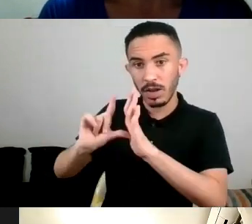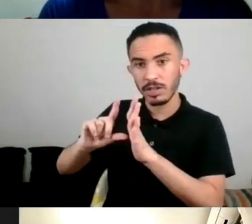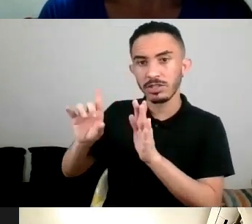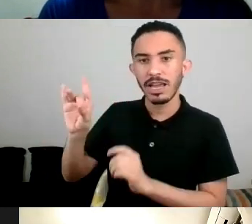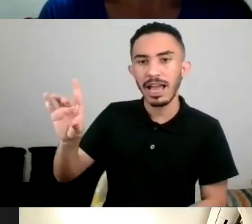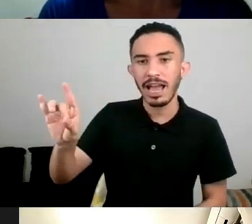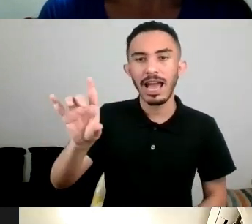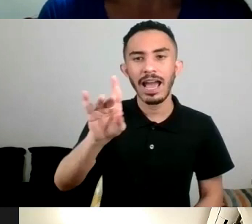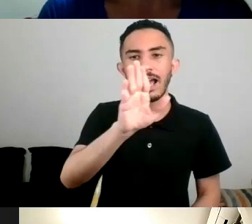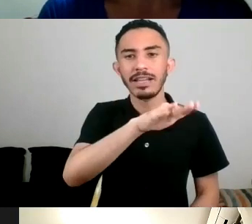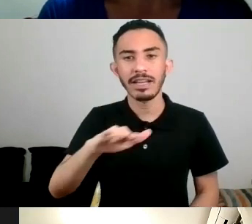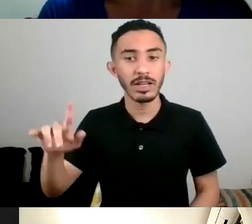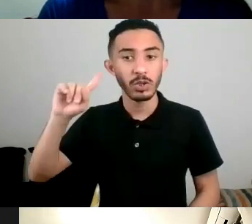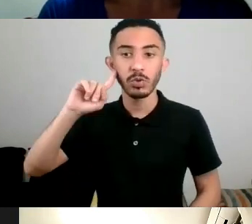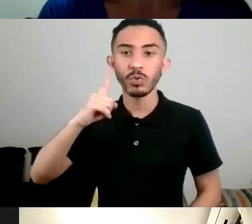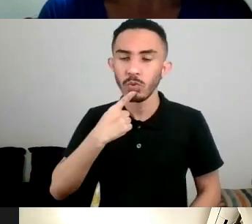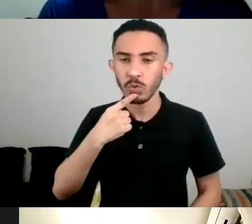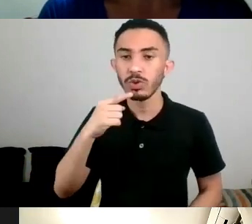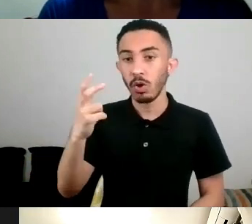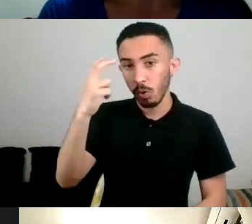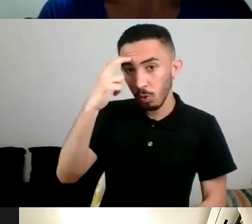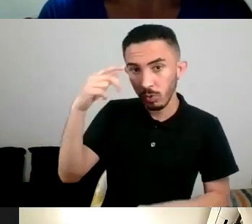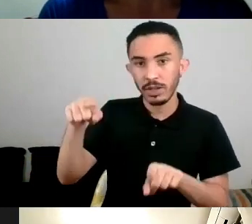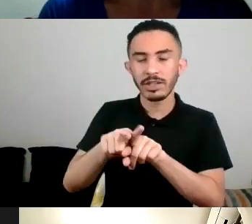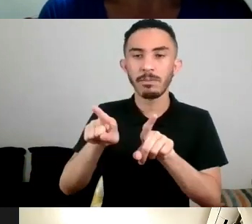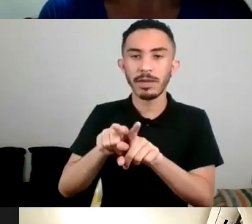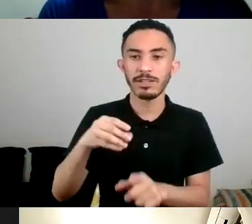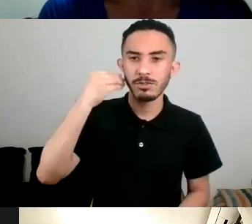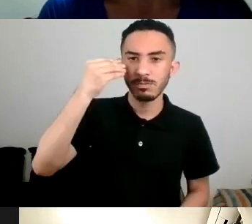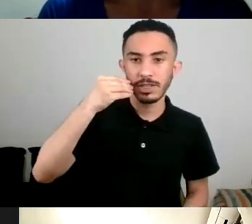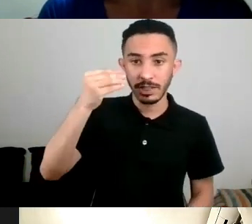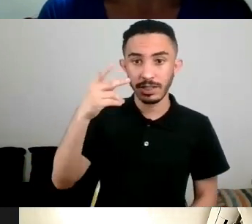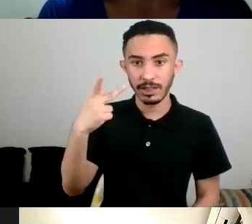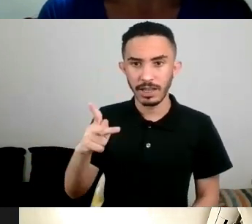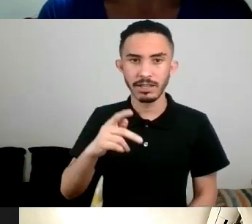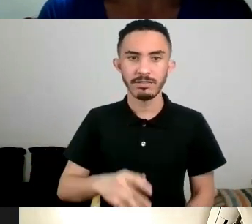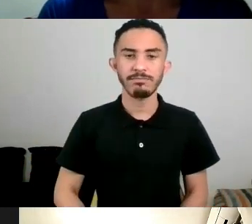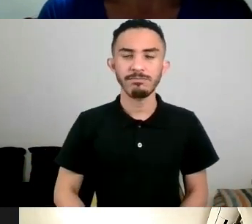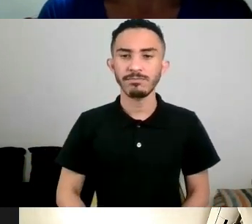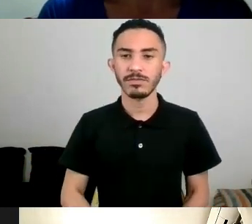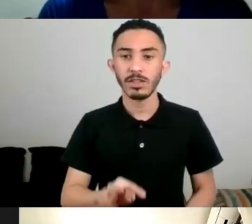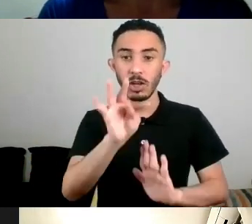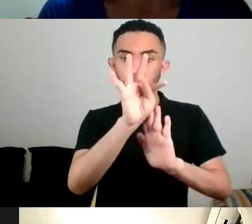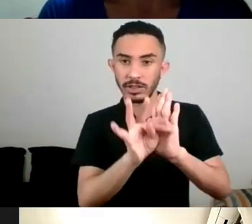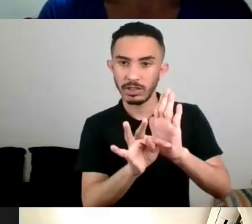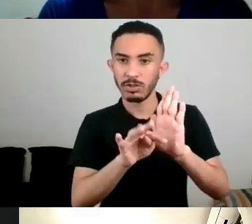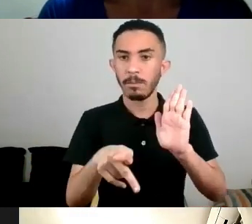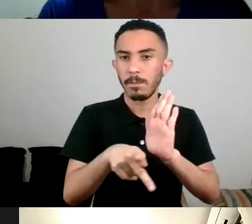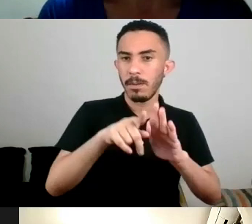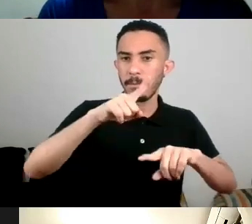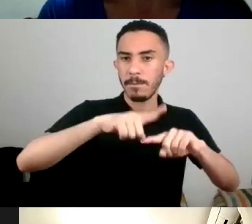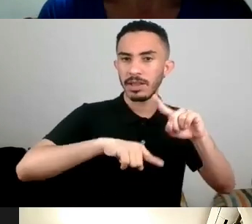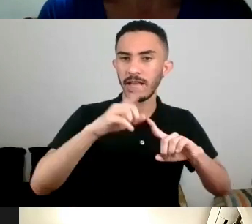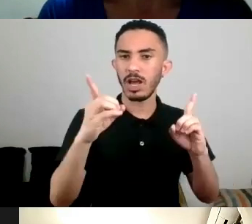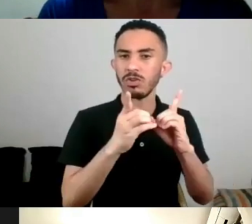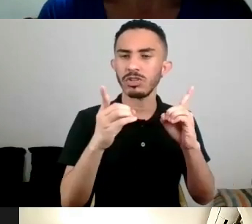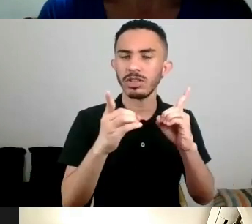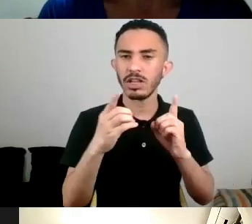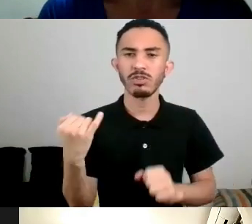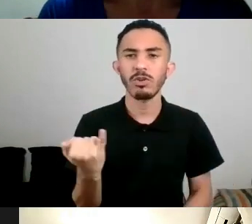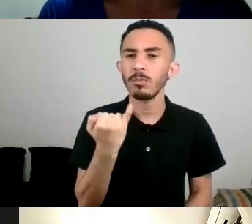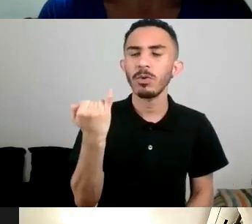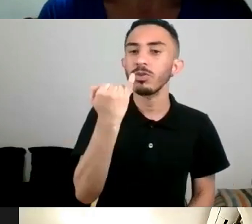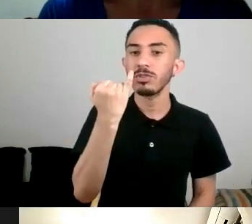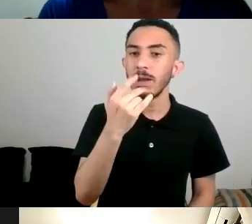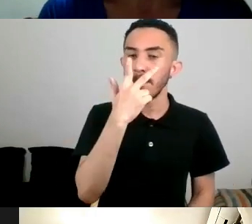cada criança surda, sua cultura e realidade. Os textos dos materiais didáticos devem levar o aluno